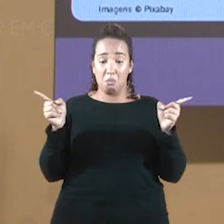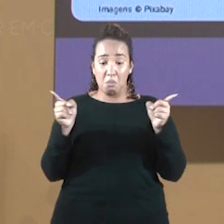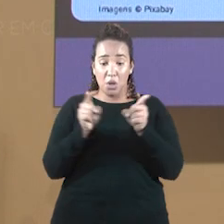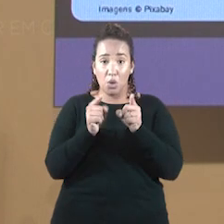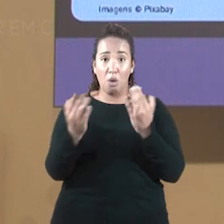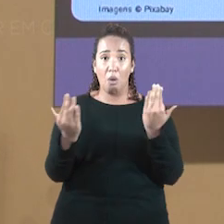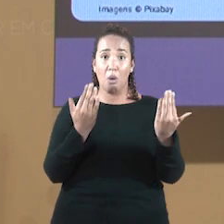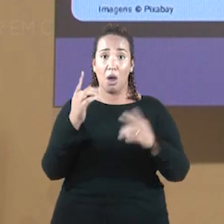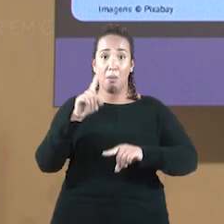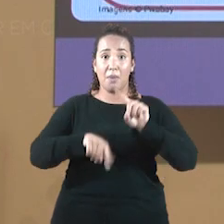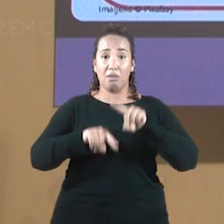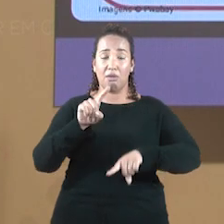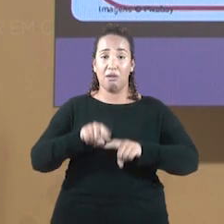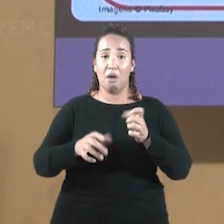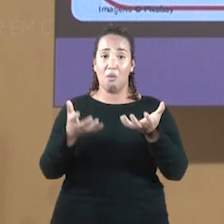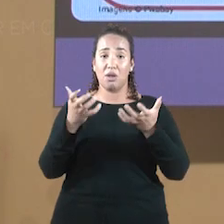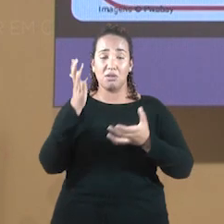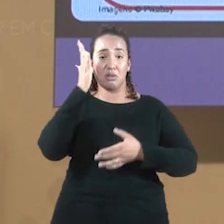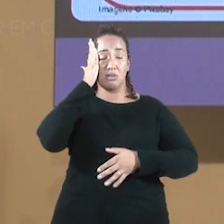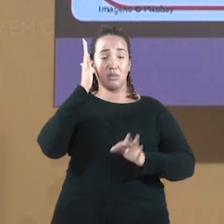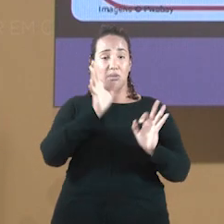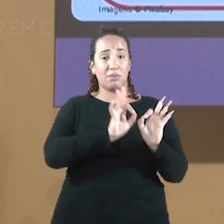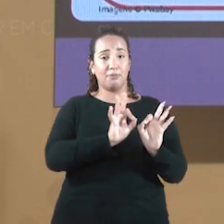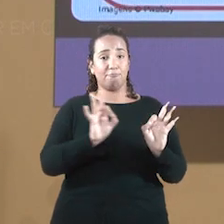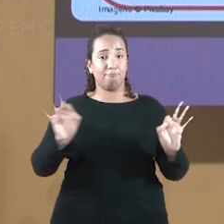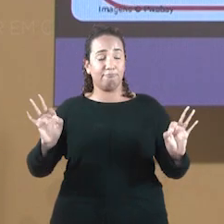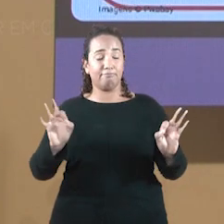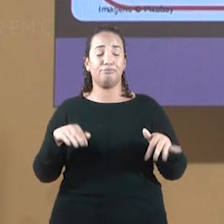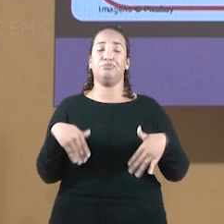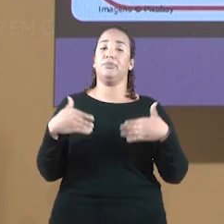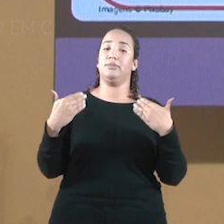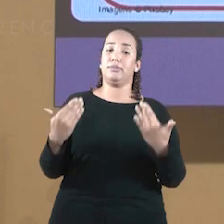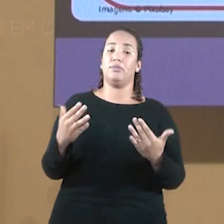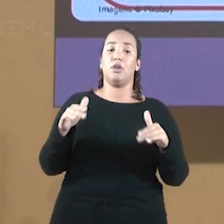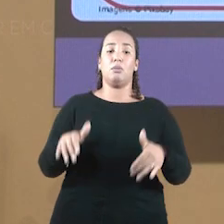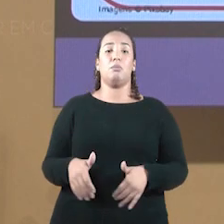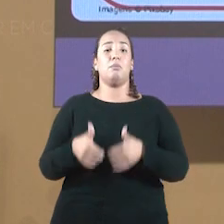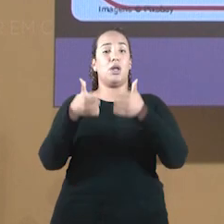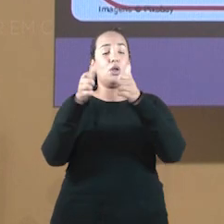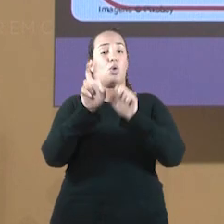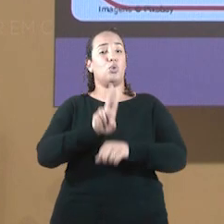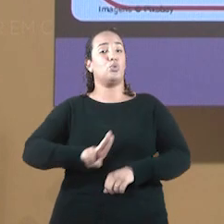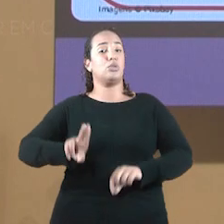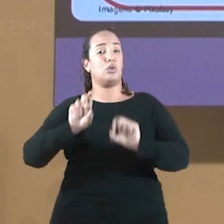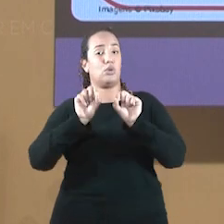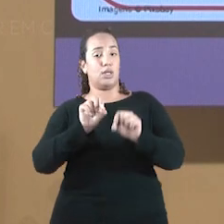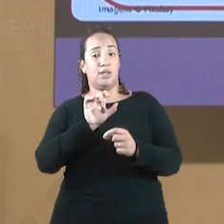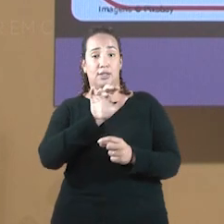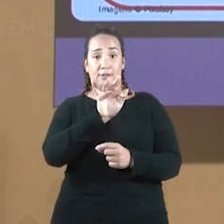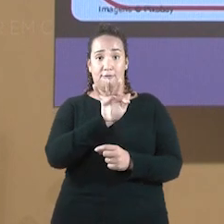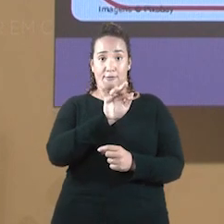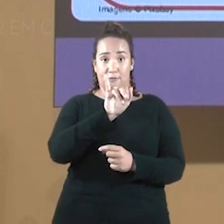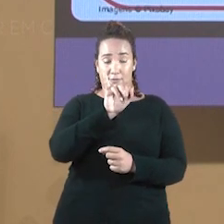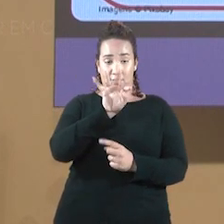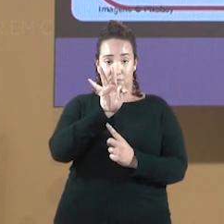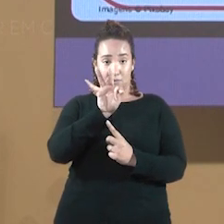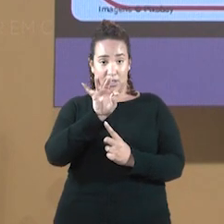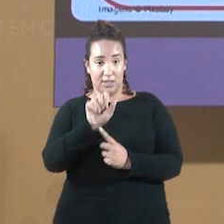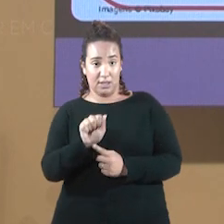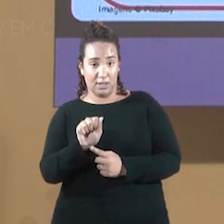nós queremos medir. Então, o melhor seria utilizar a fita métrica